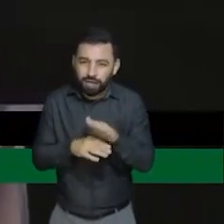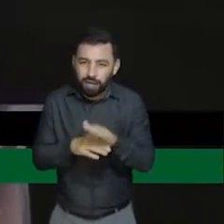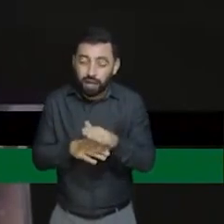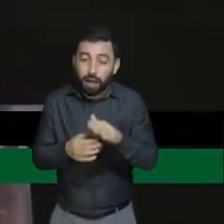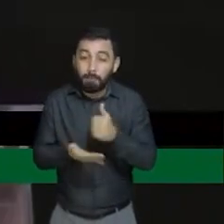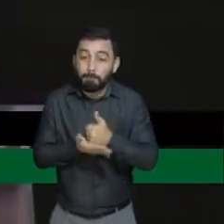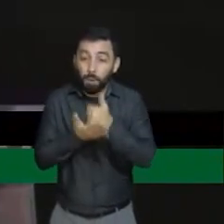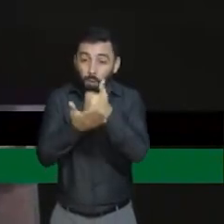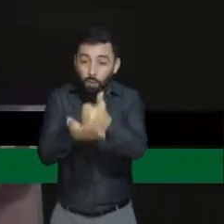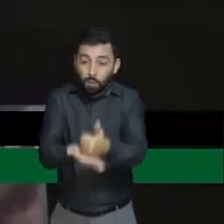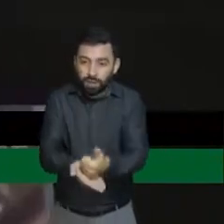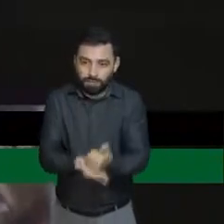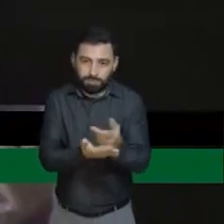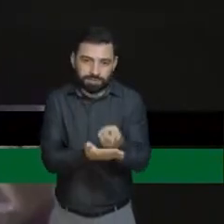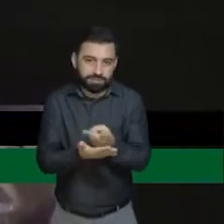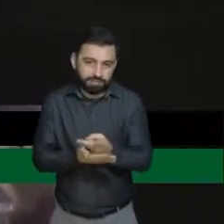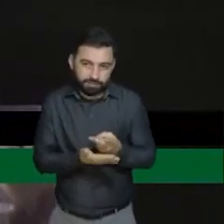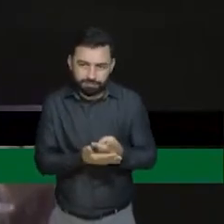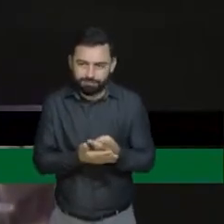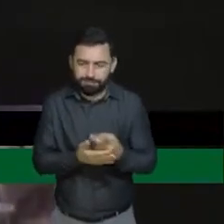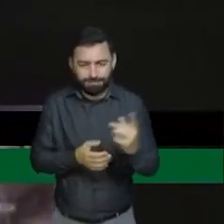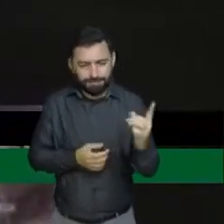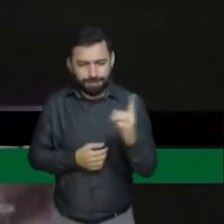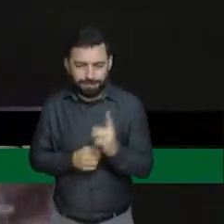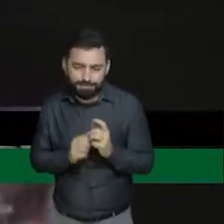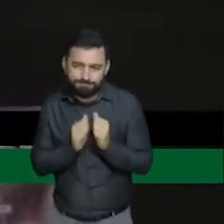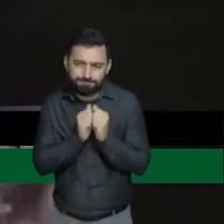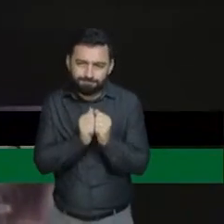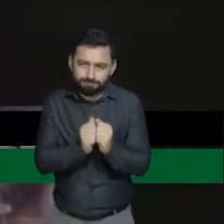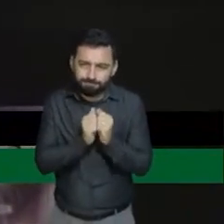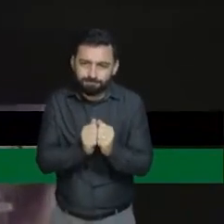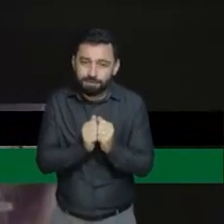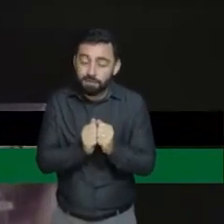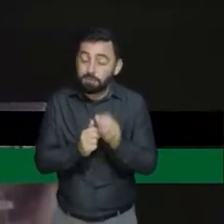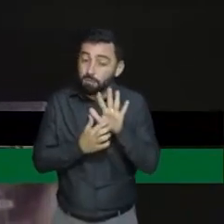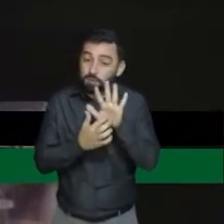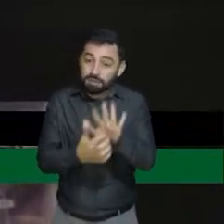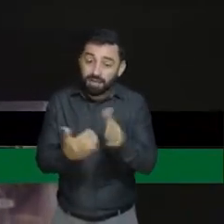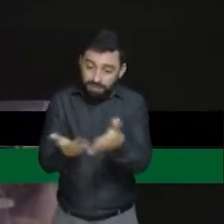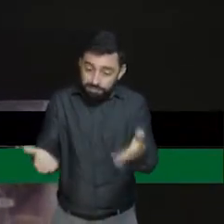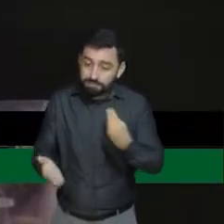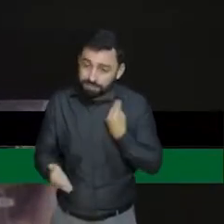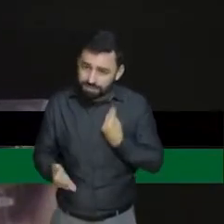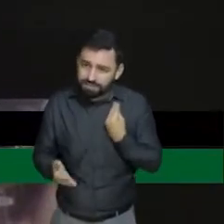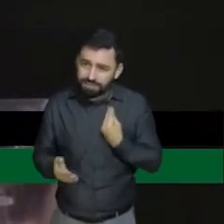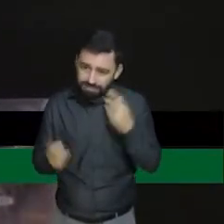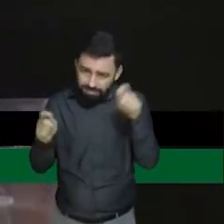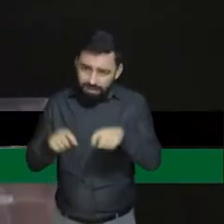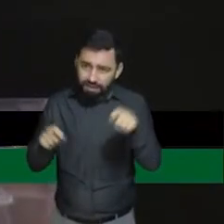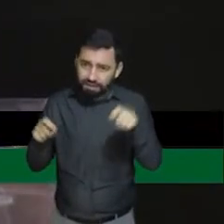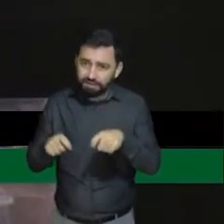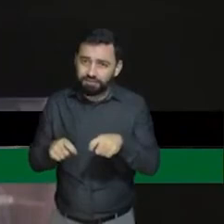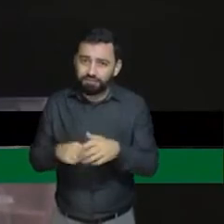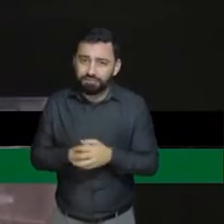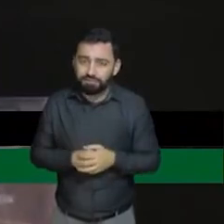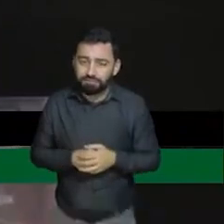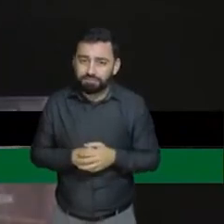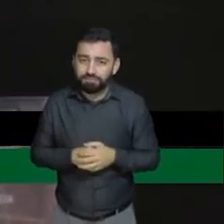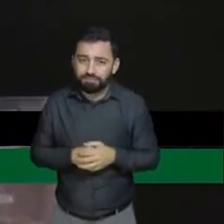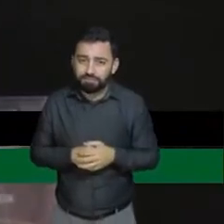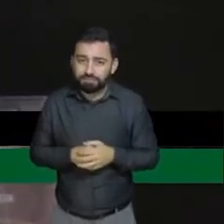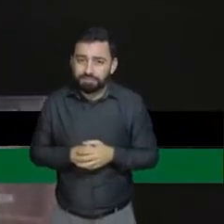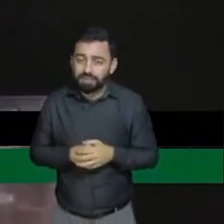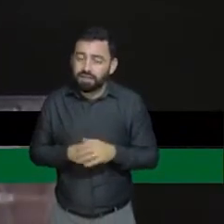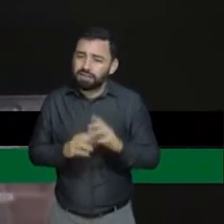aquele paciente, trazer para perto e mostrar para eles que tem vida sempre após